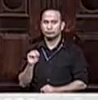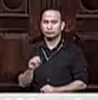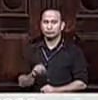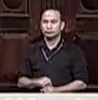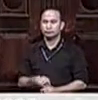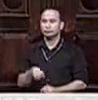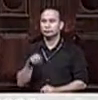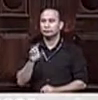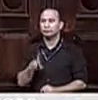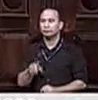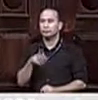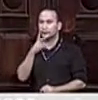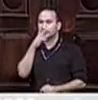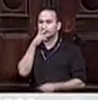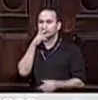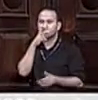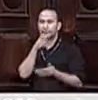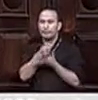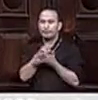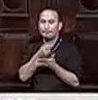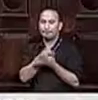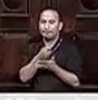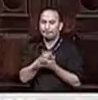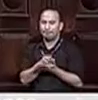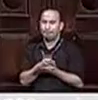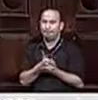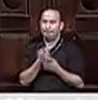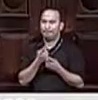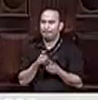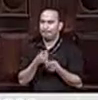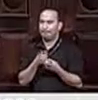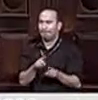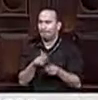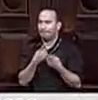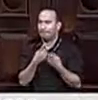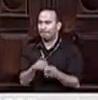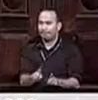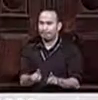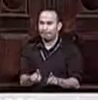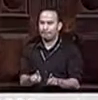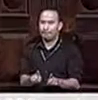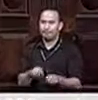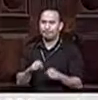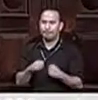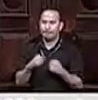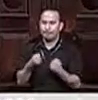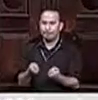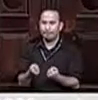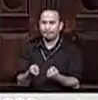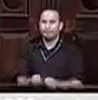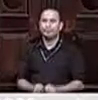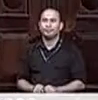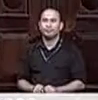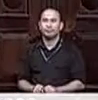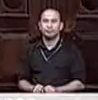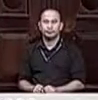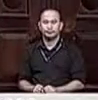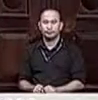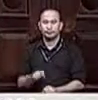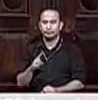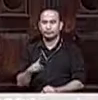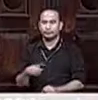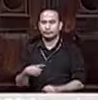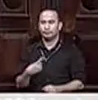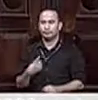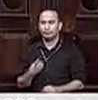que é uma provocação aos poderes. Porque a emenda constitucional, já lhe dou a paz, deputado Gilberto, a emenda constitucional federal,